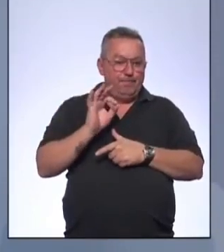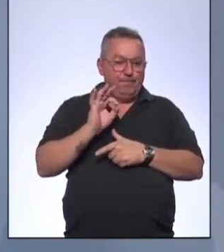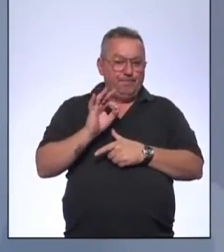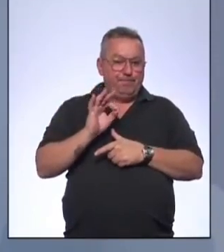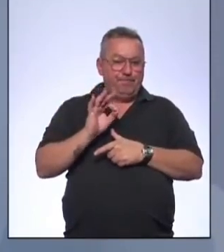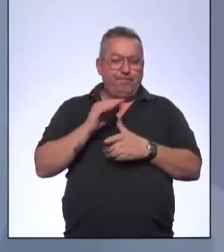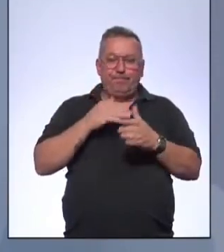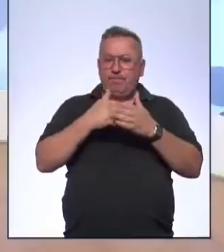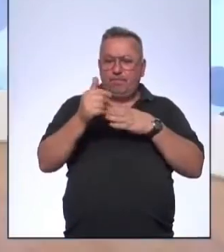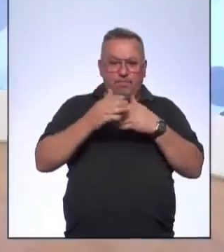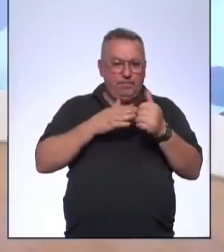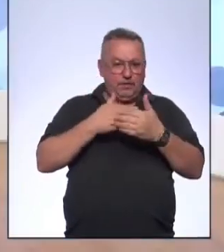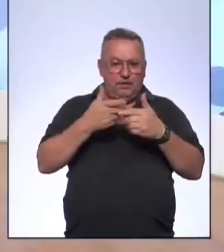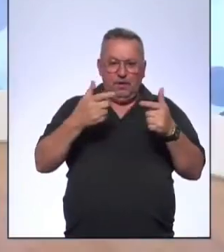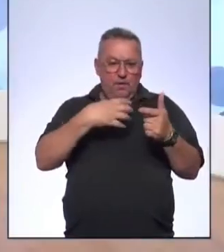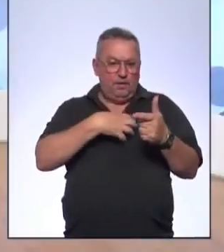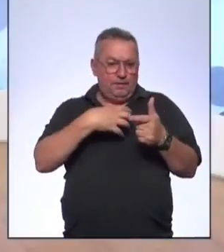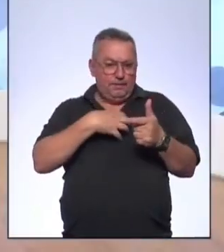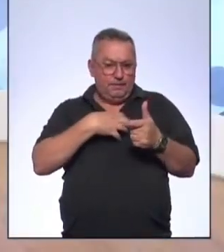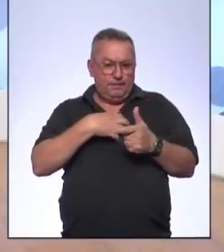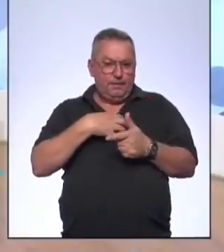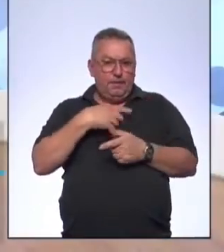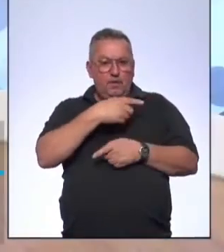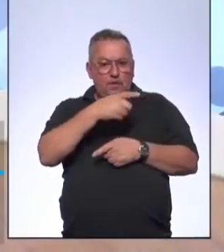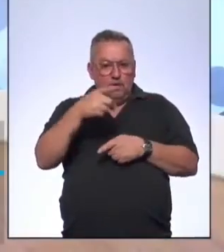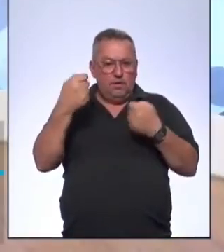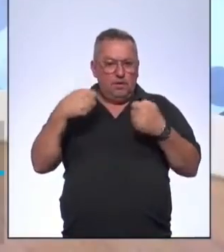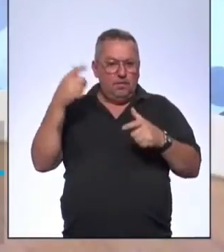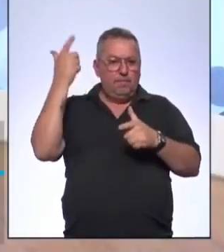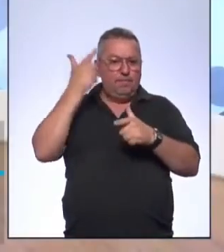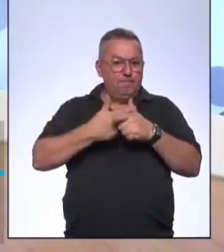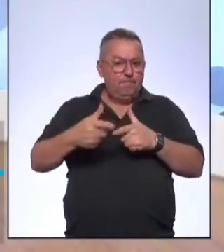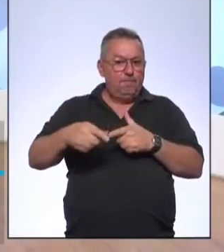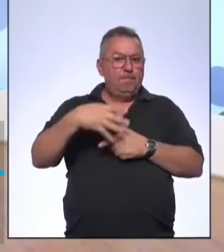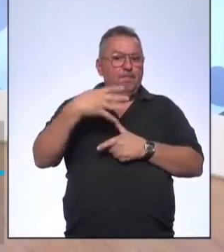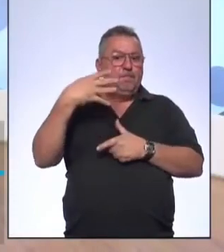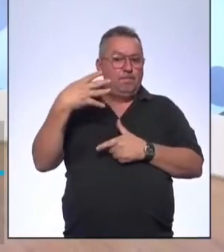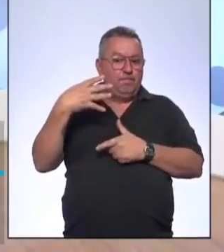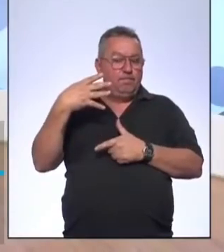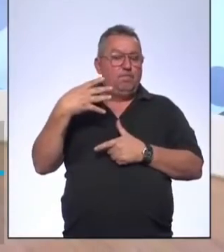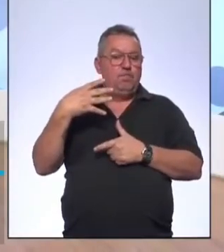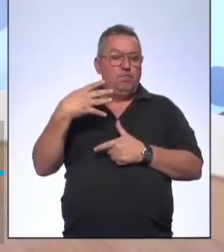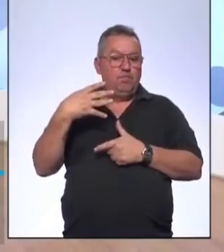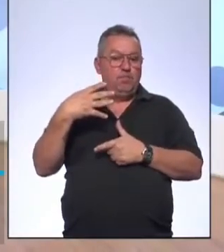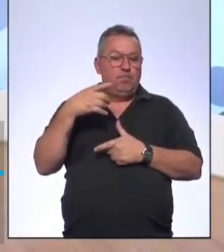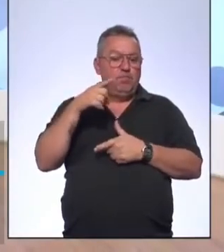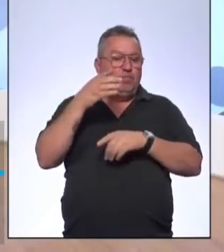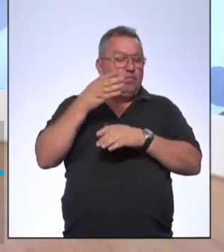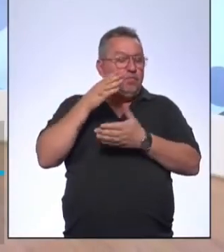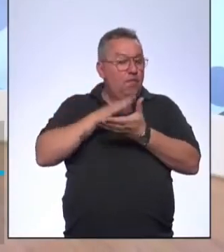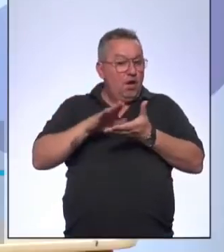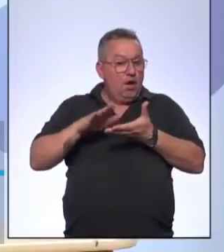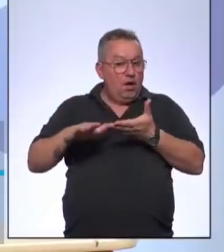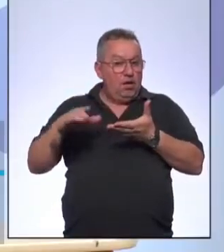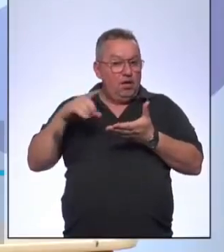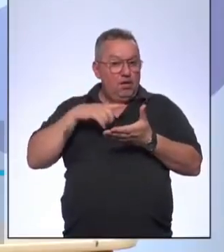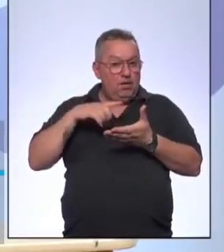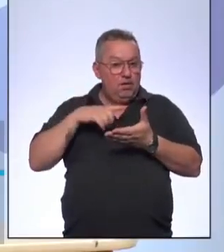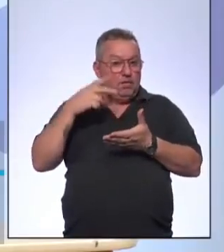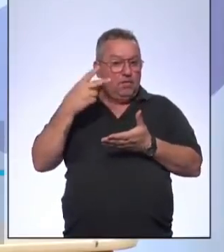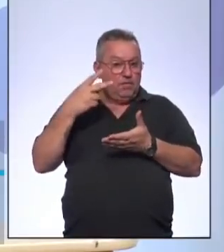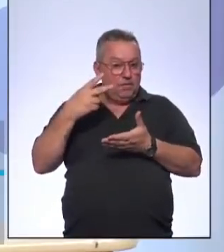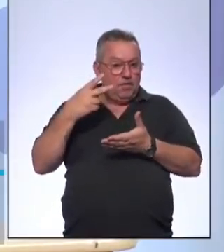falar. Independente da forma com a qual vocês se identificaram melhor, nessa atividade existe, nos